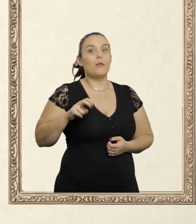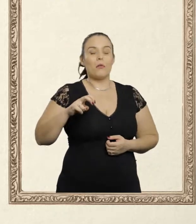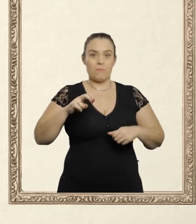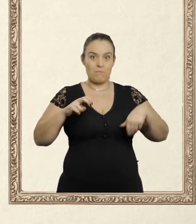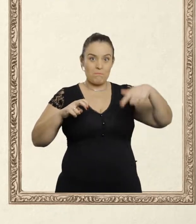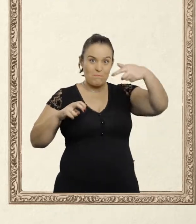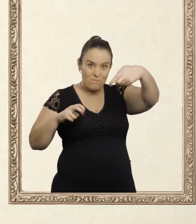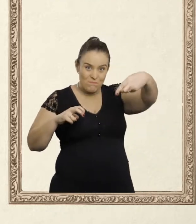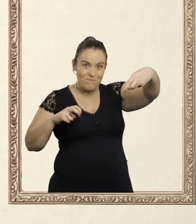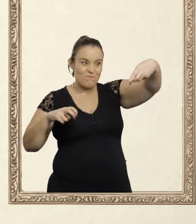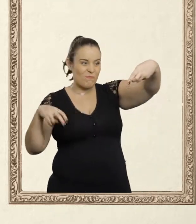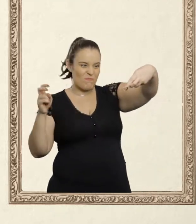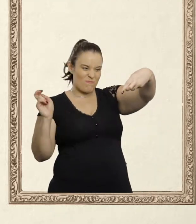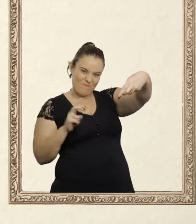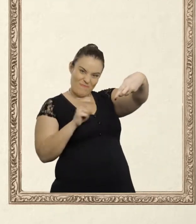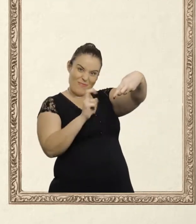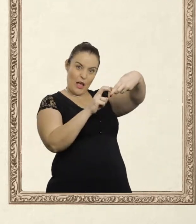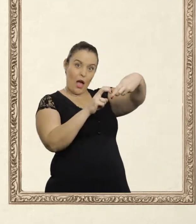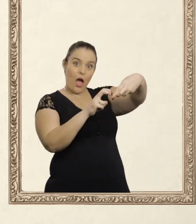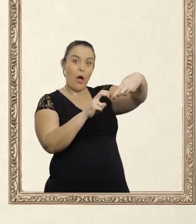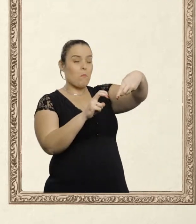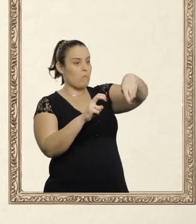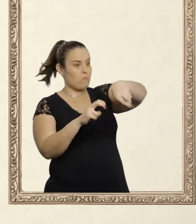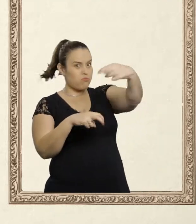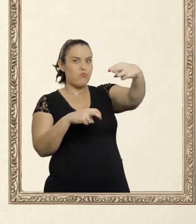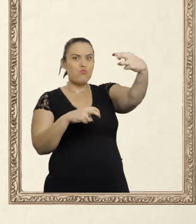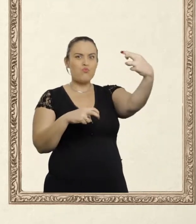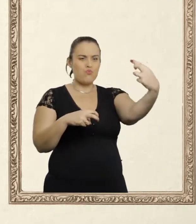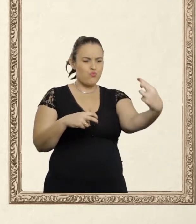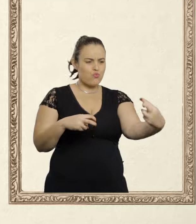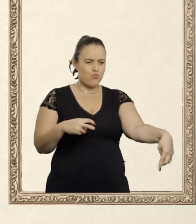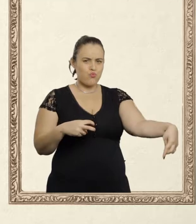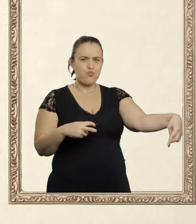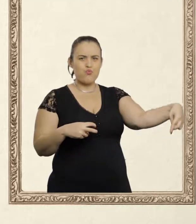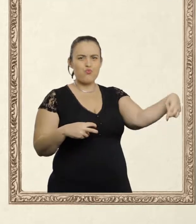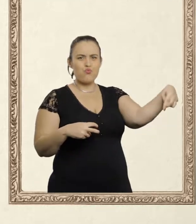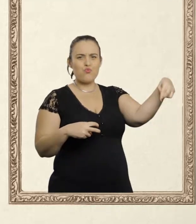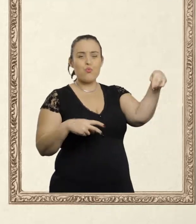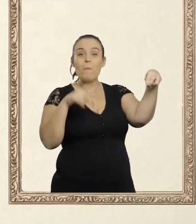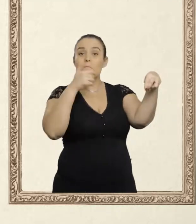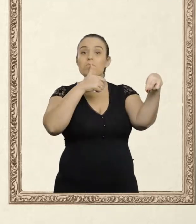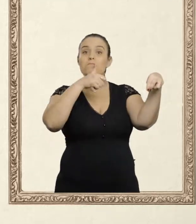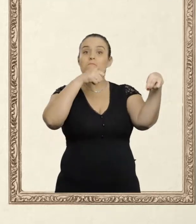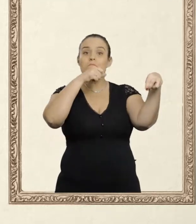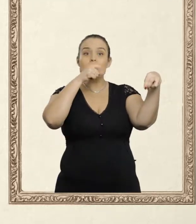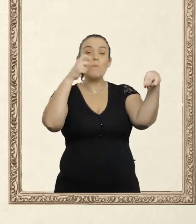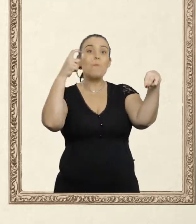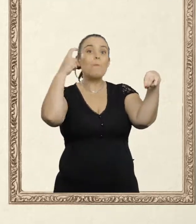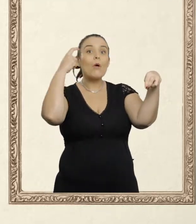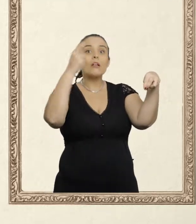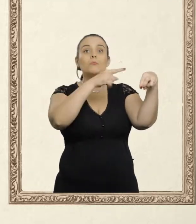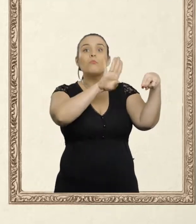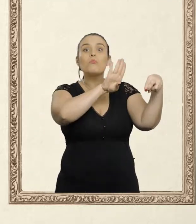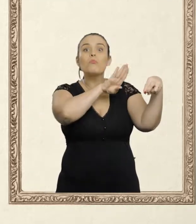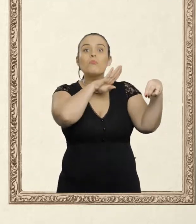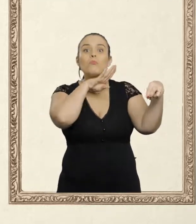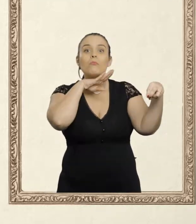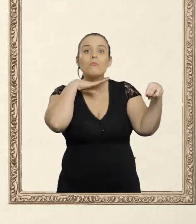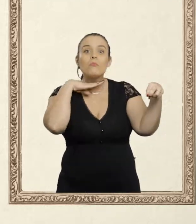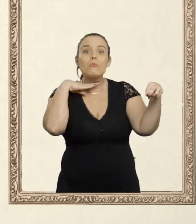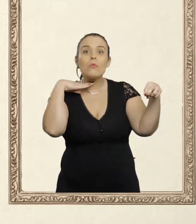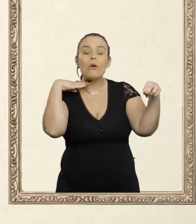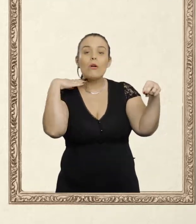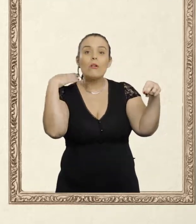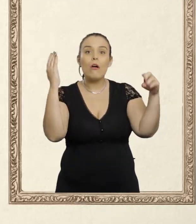grito. Naná pulou em cima de Peter e o menino pulou pela janela do 3º andar. A Sra. Darling achou que Peter Pan